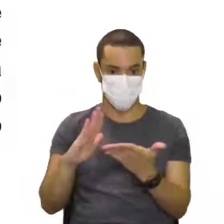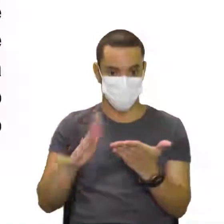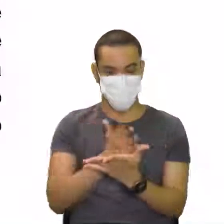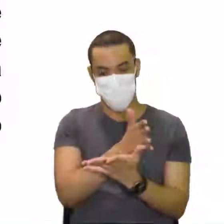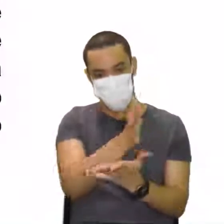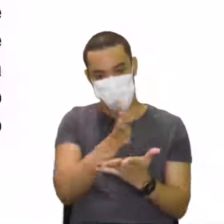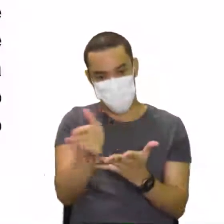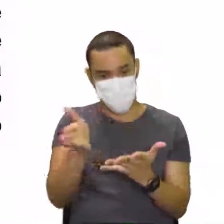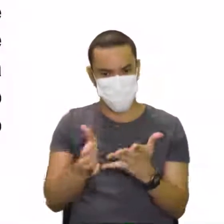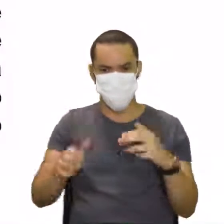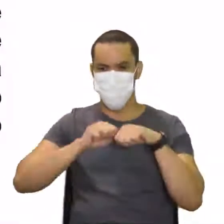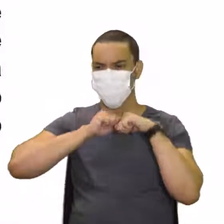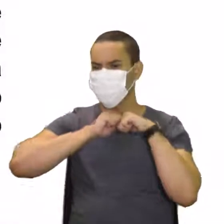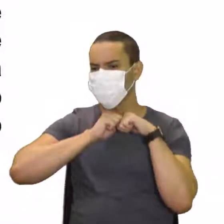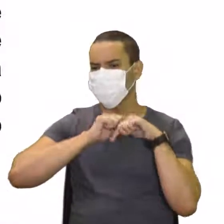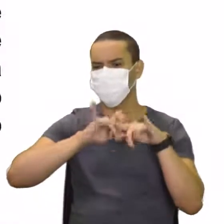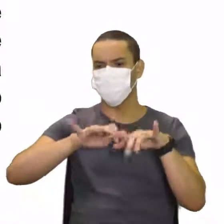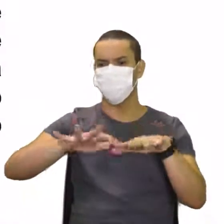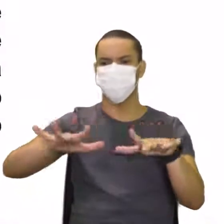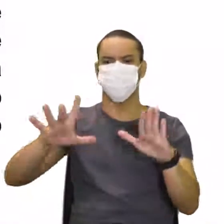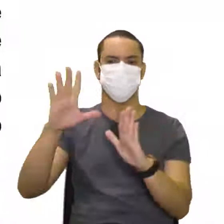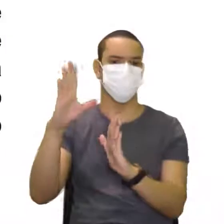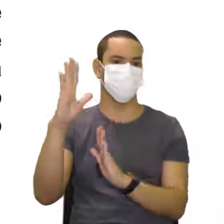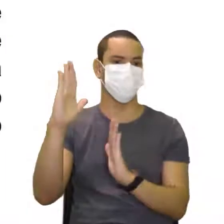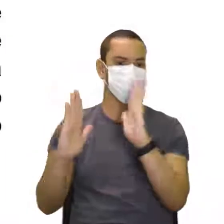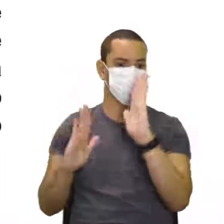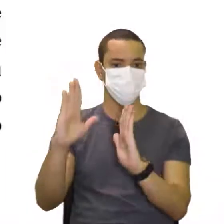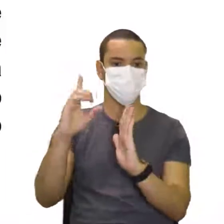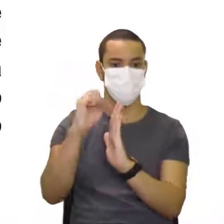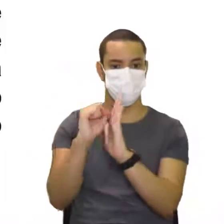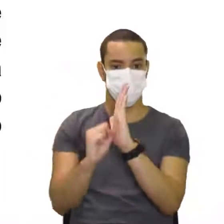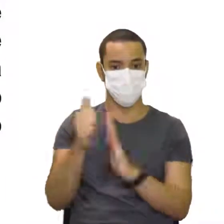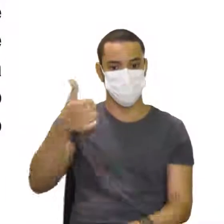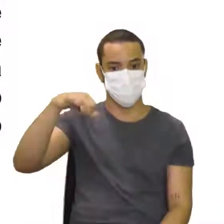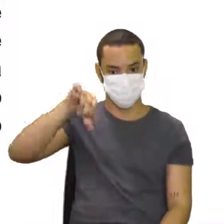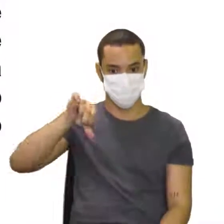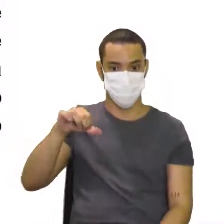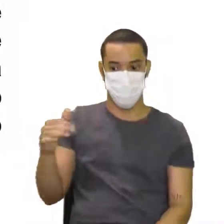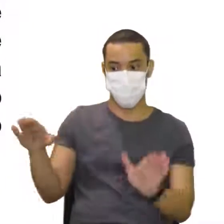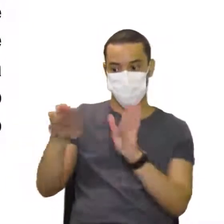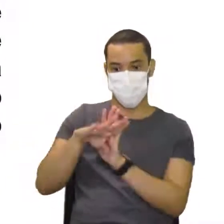mundo inteiro durante o século XIX, tendo chegado ao Brasil somente em